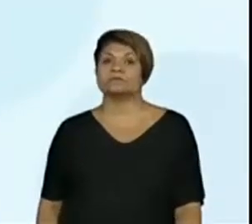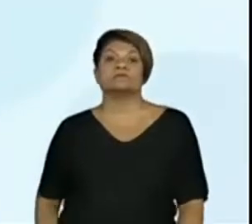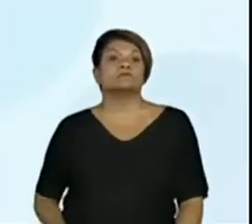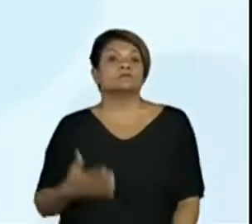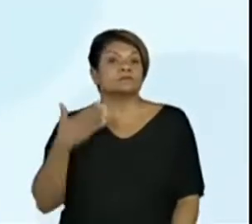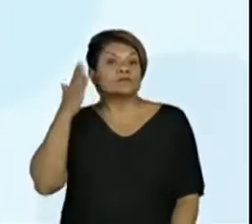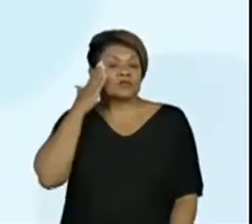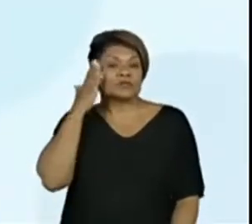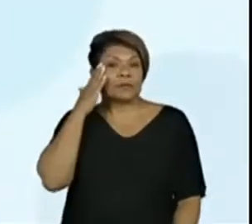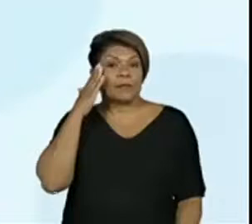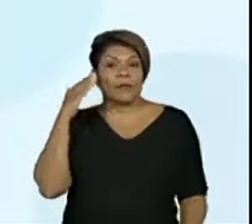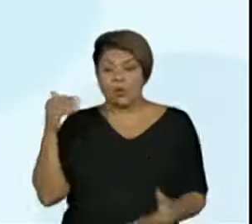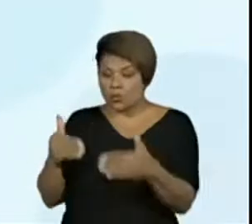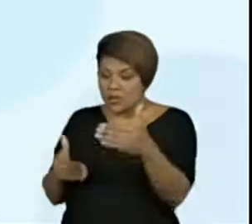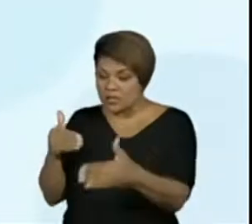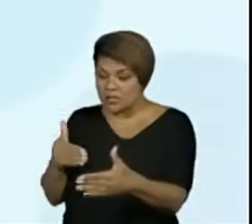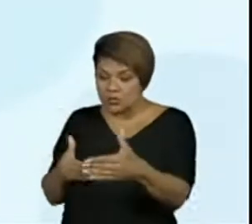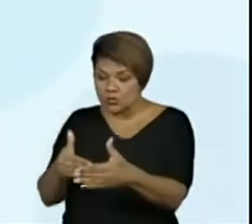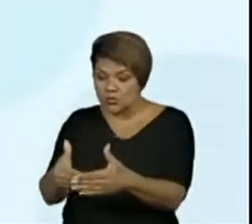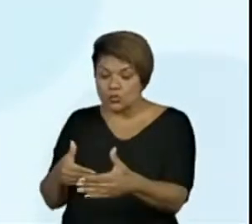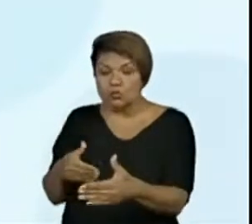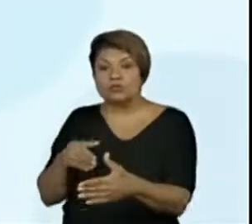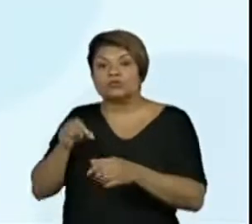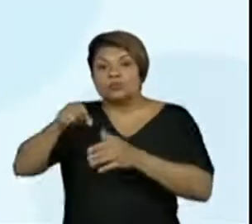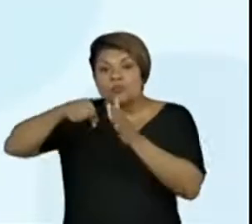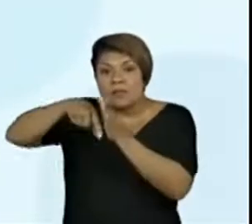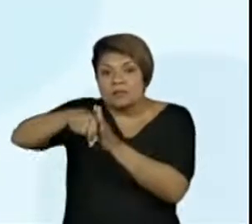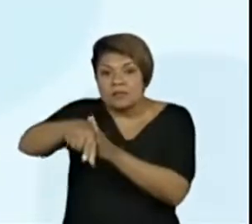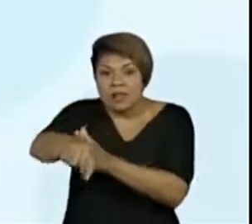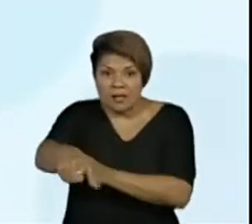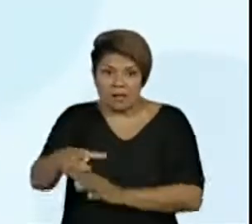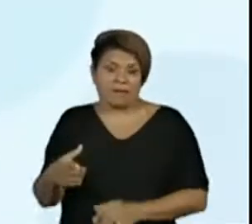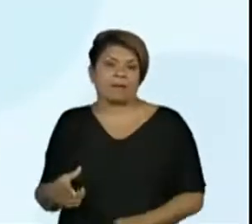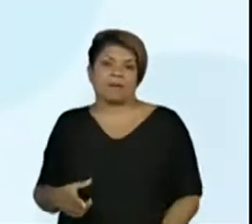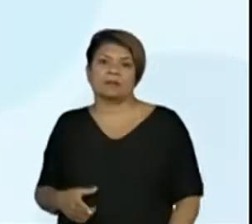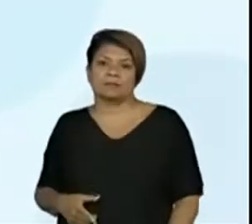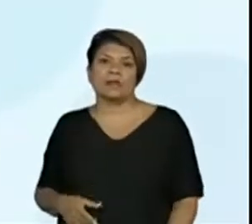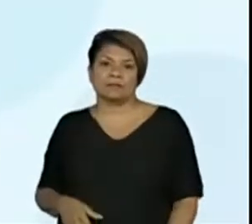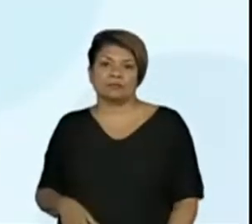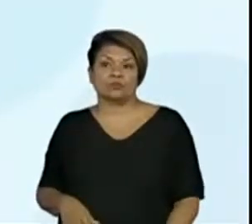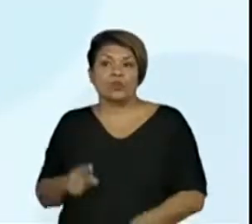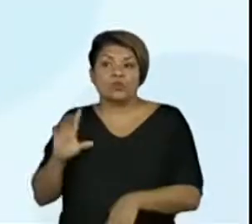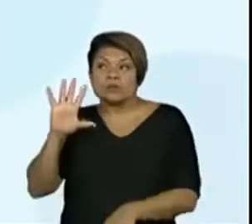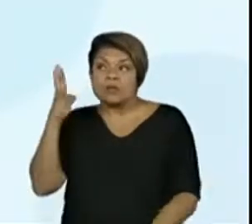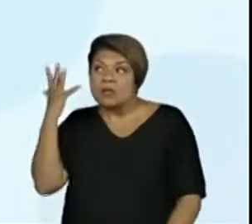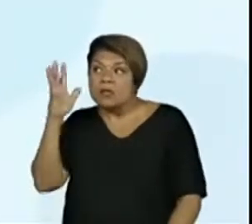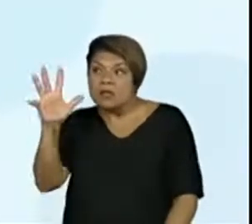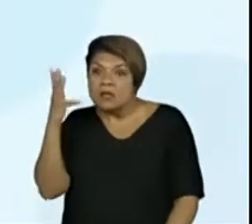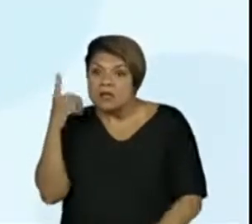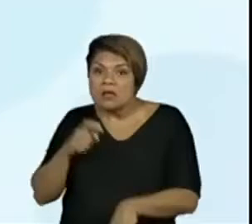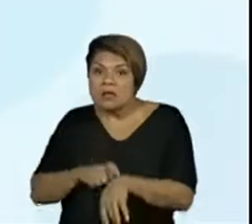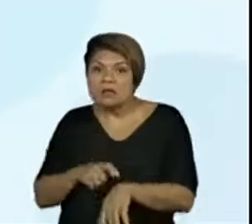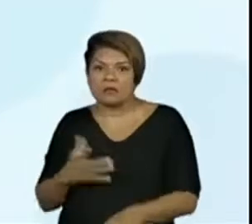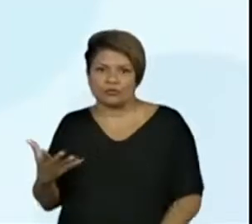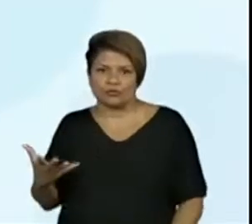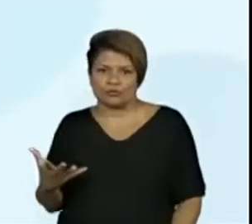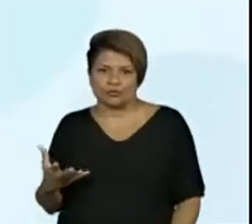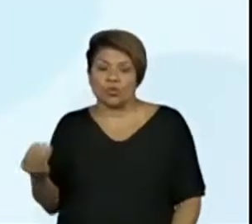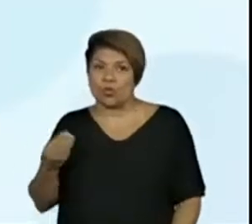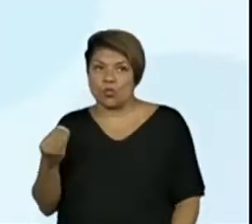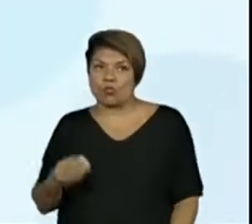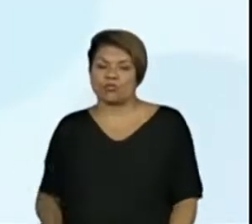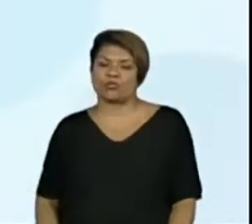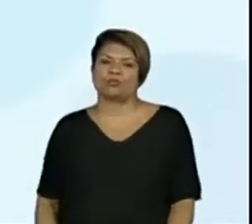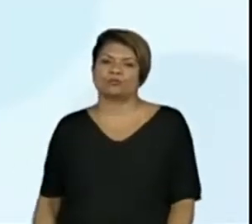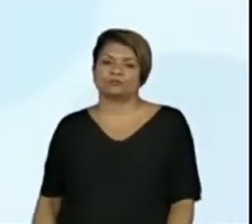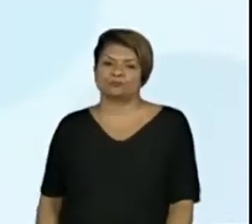Saber o período do plantio, não é? O tempo. As estações do ano. Saber as estações